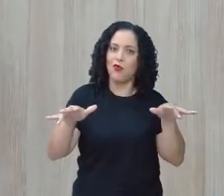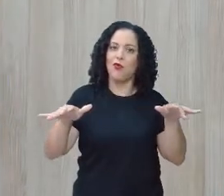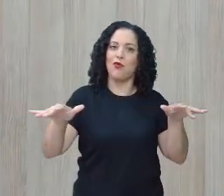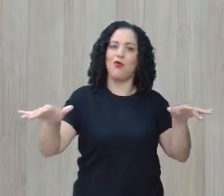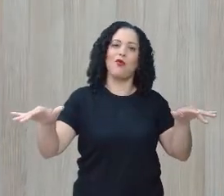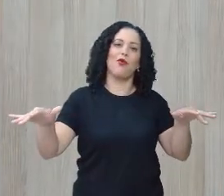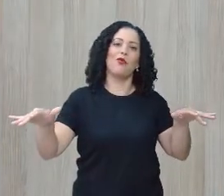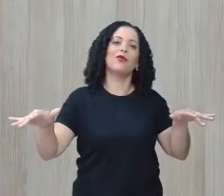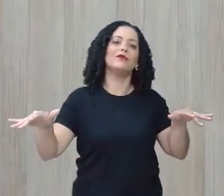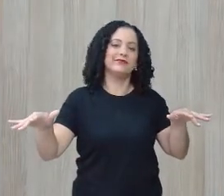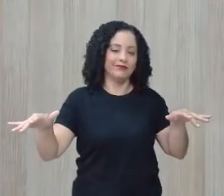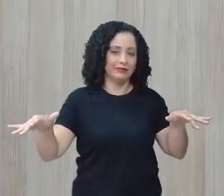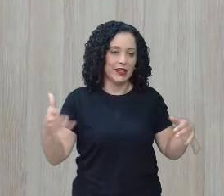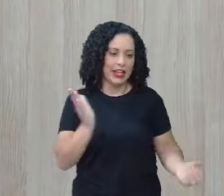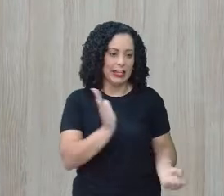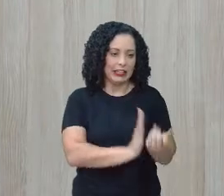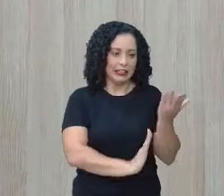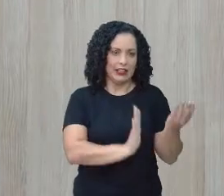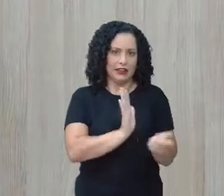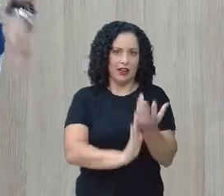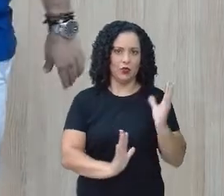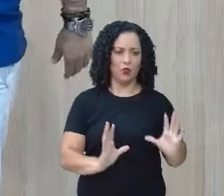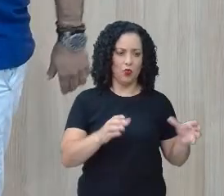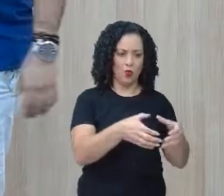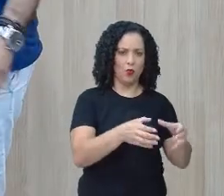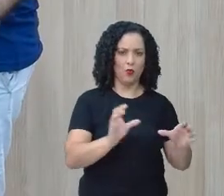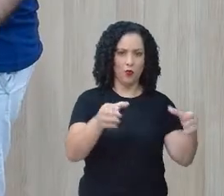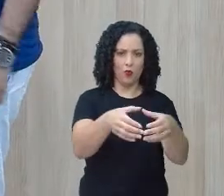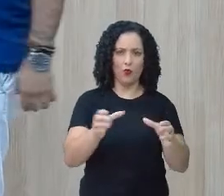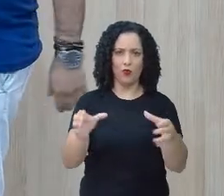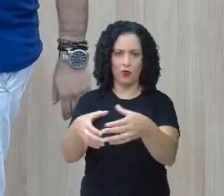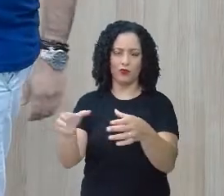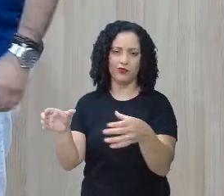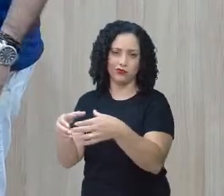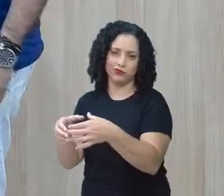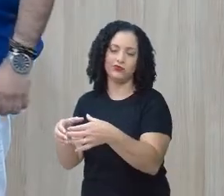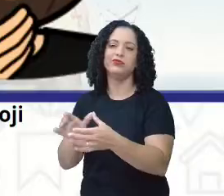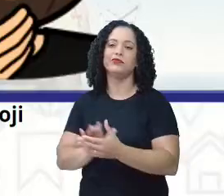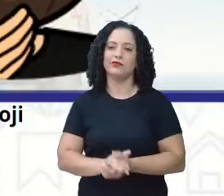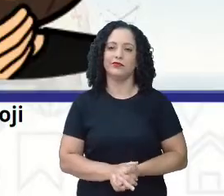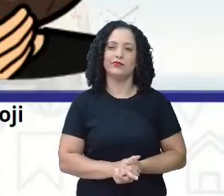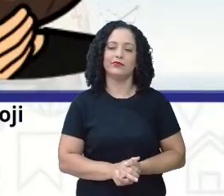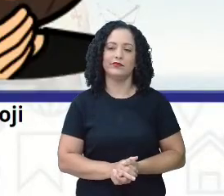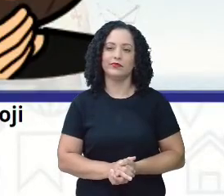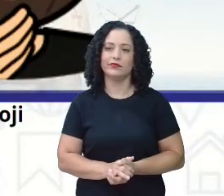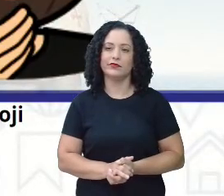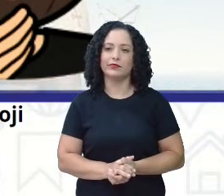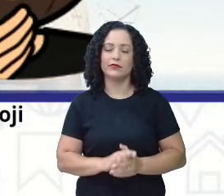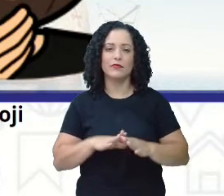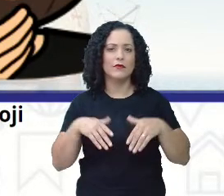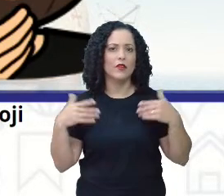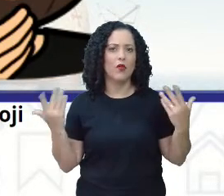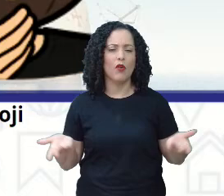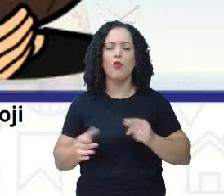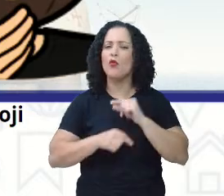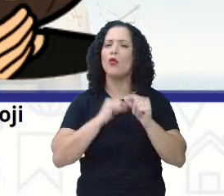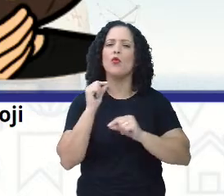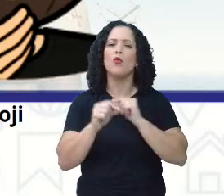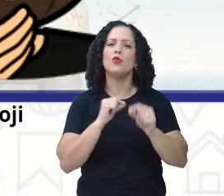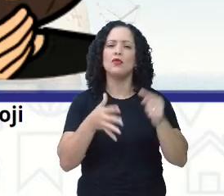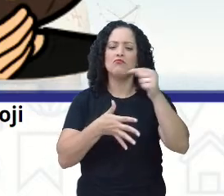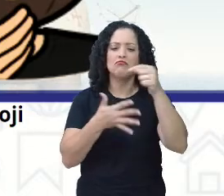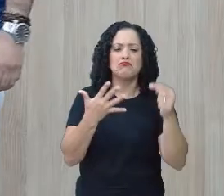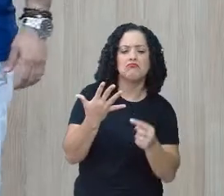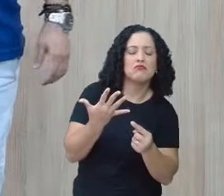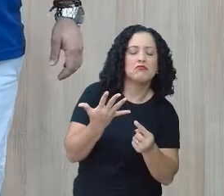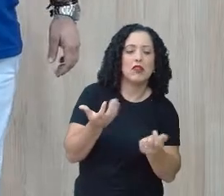seus domínios, né, fundando colônias, por exemplo, ok? E quais seriam as causas da expansão marítima?